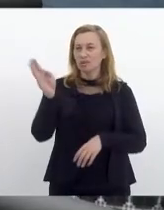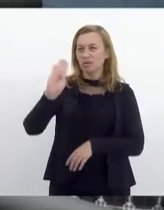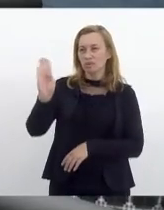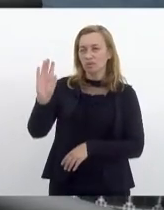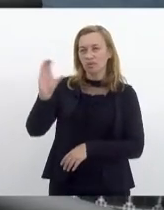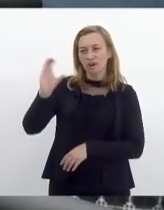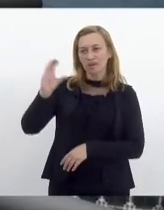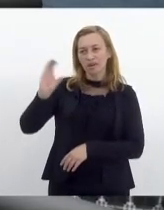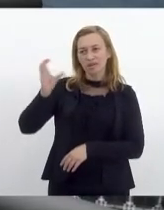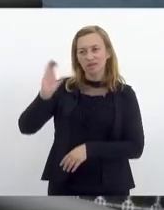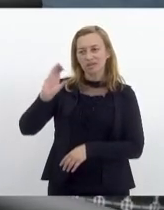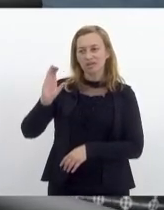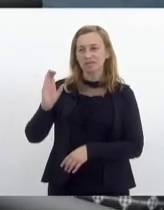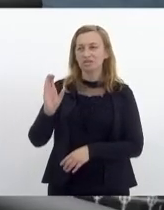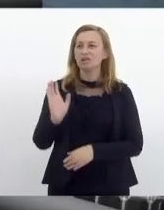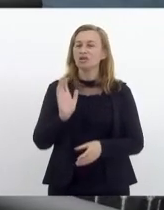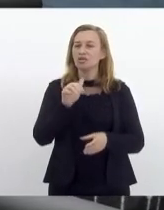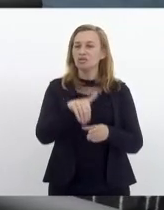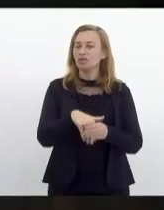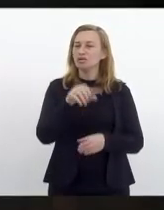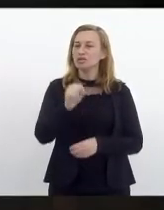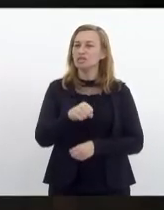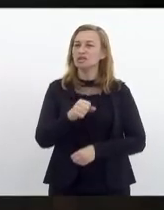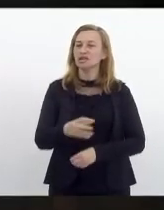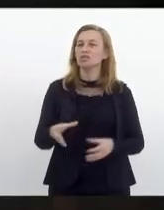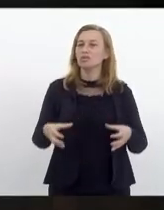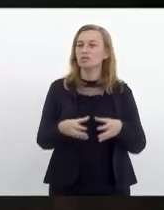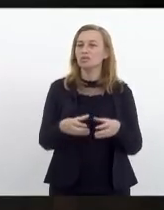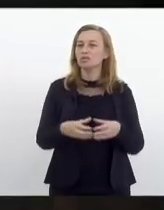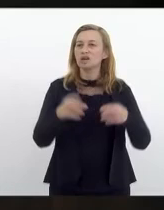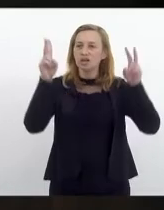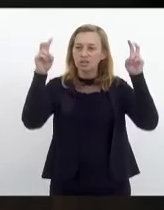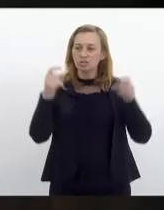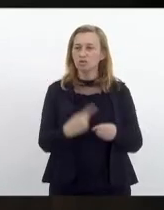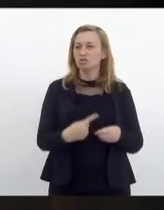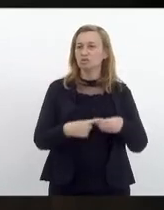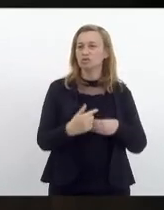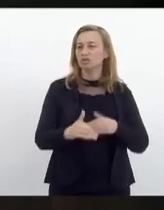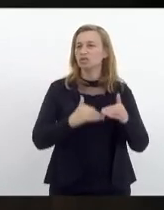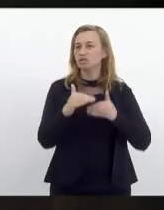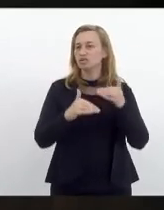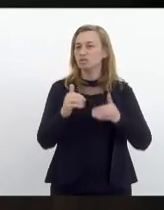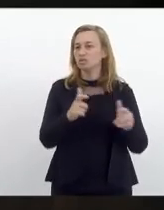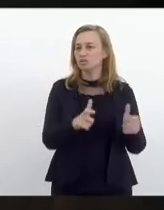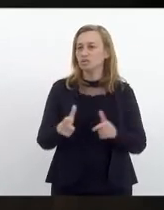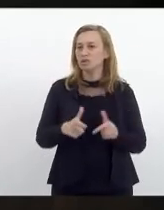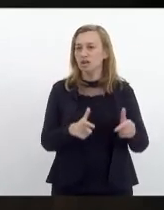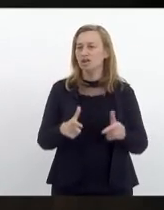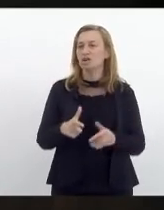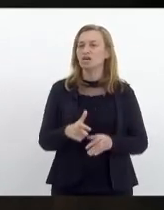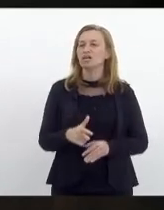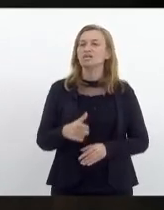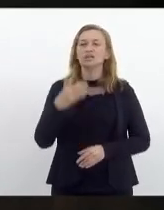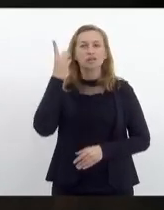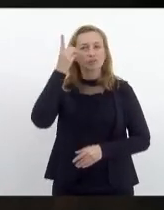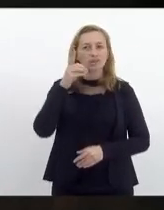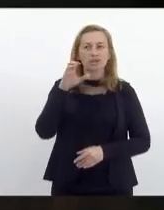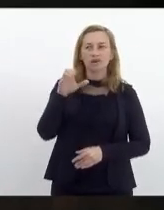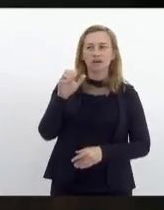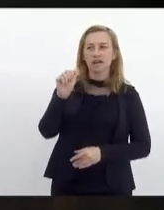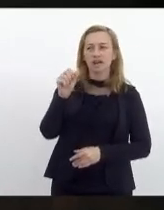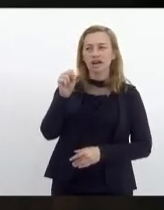voto favorável. Pela Comissão de Assuntos Municipais e Desenvolvimento Regional... Deputado Carlos